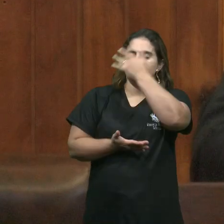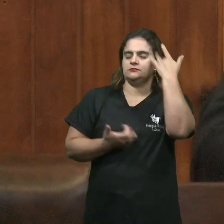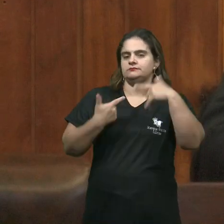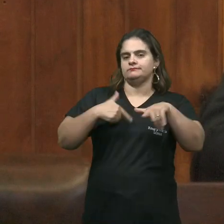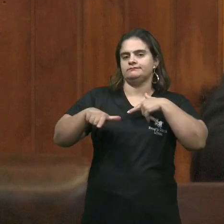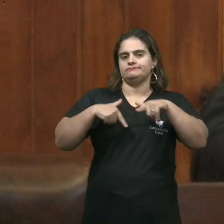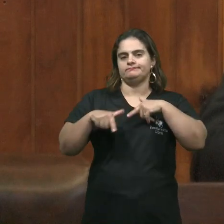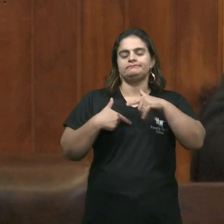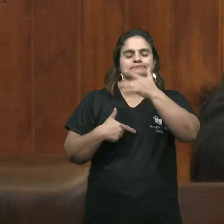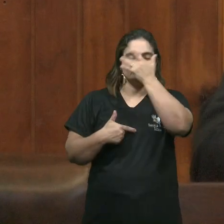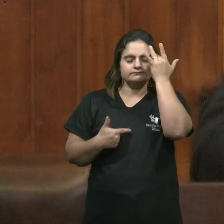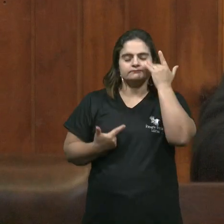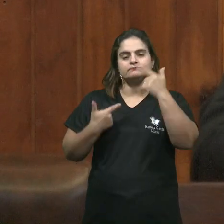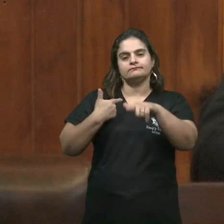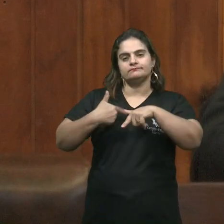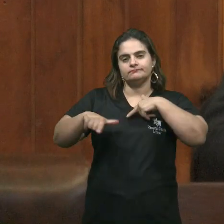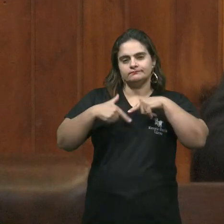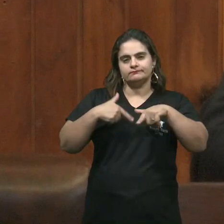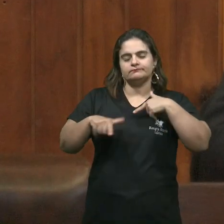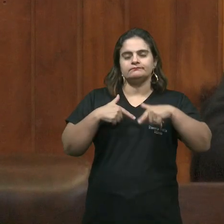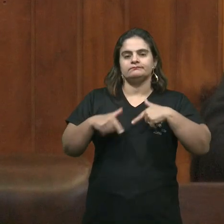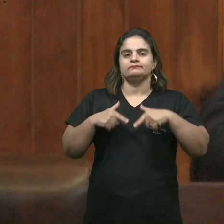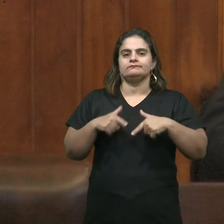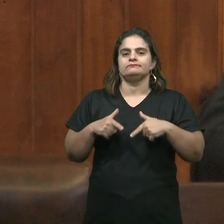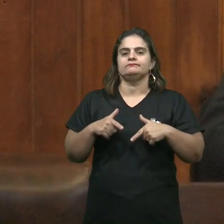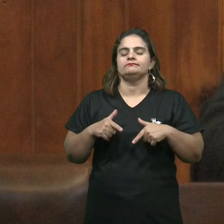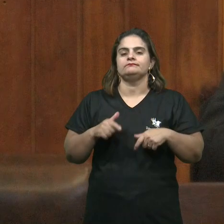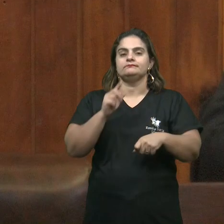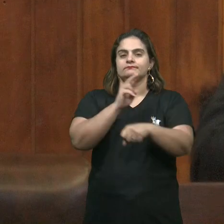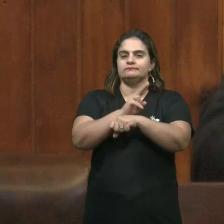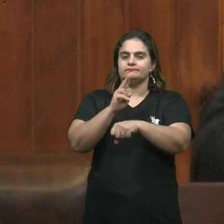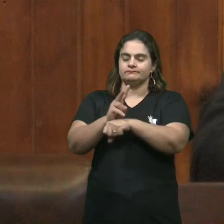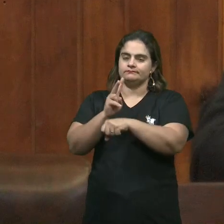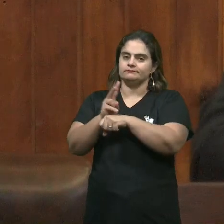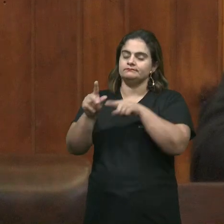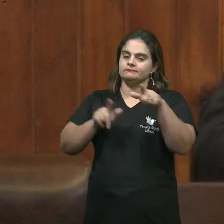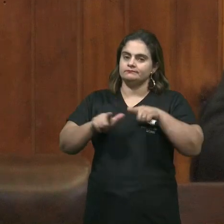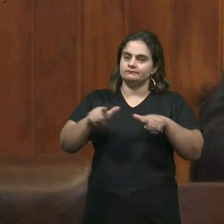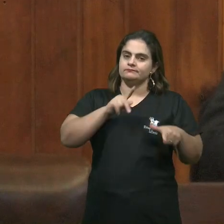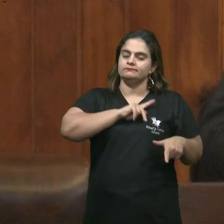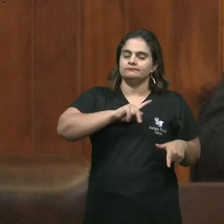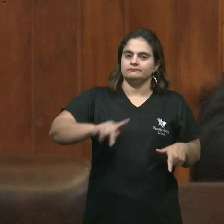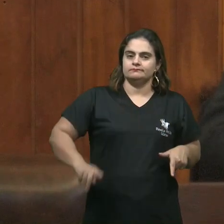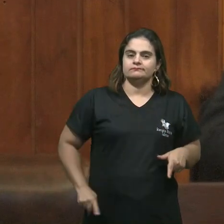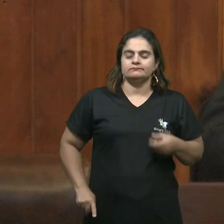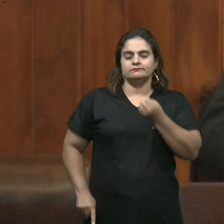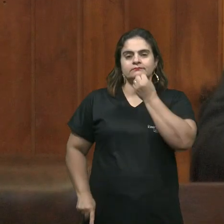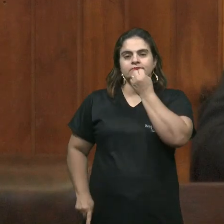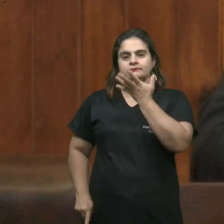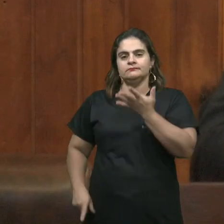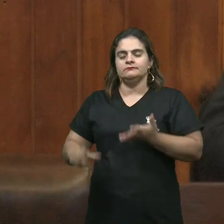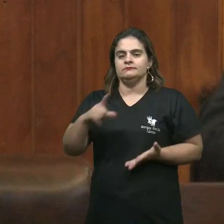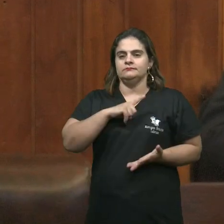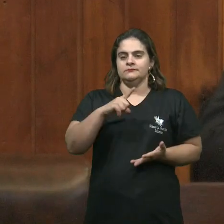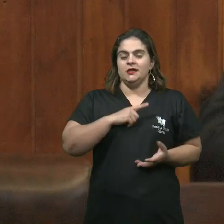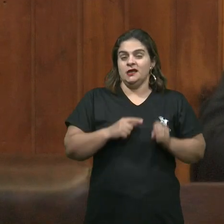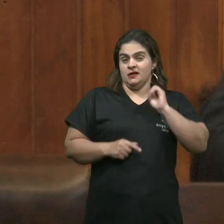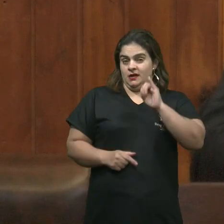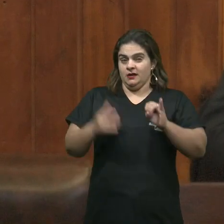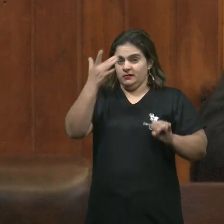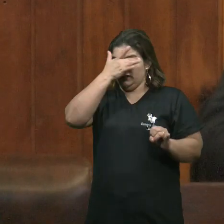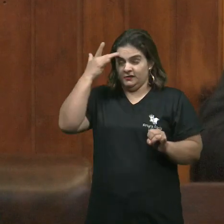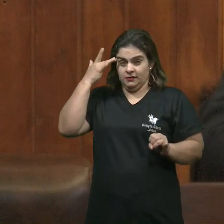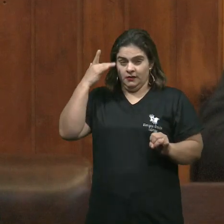especialmente daqueles que dedicam seu tempo e esforço para garantir que os serviços públicos essenciais funcionem bem. Se o servidor não